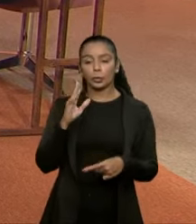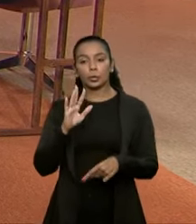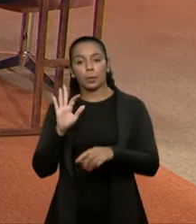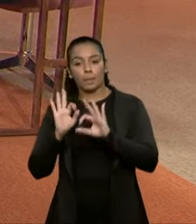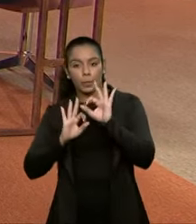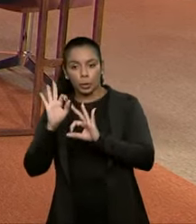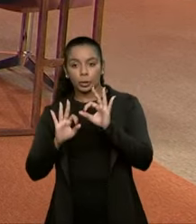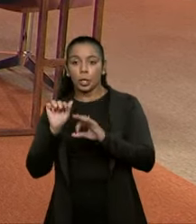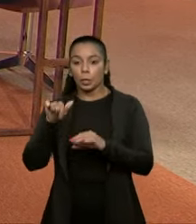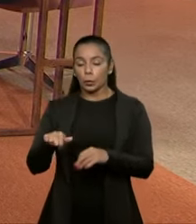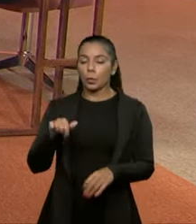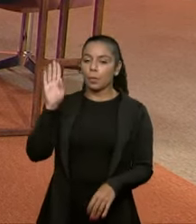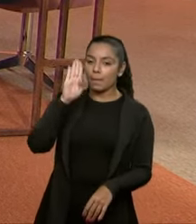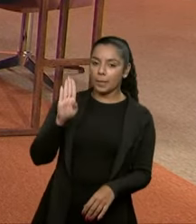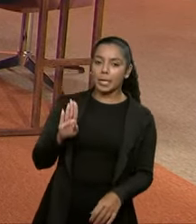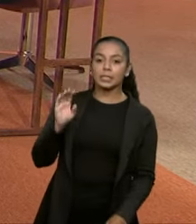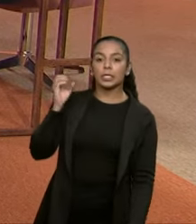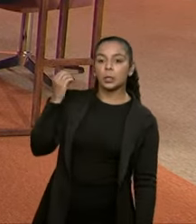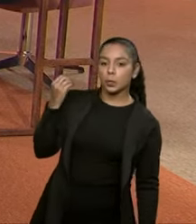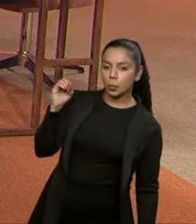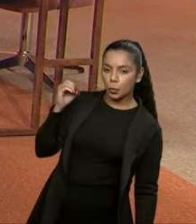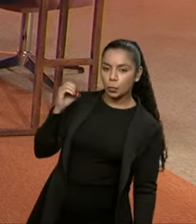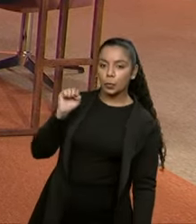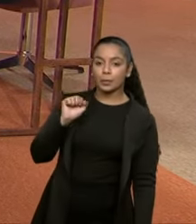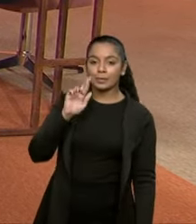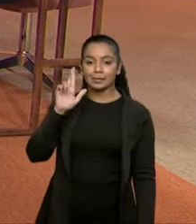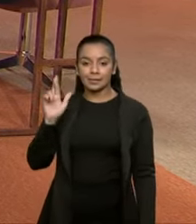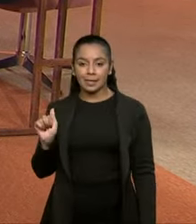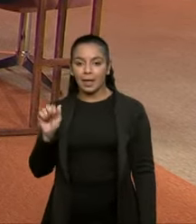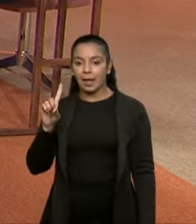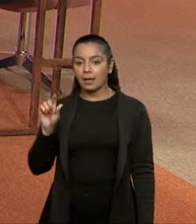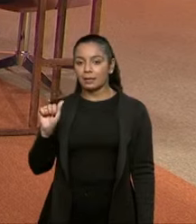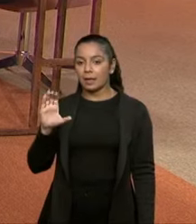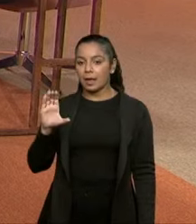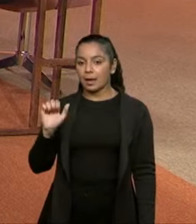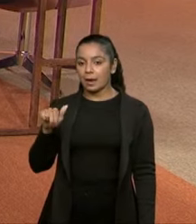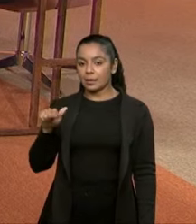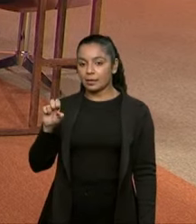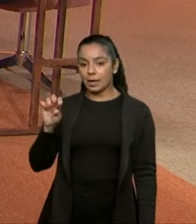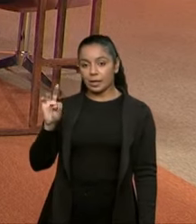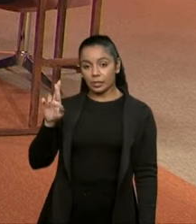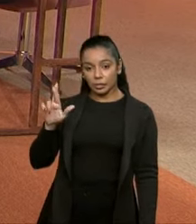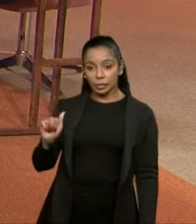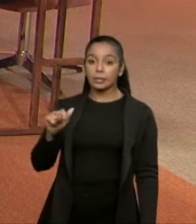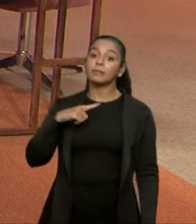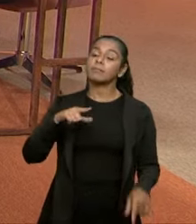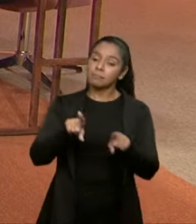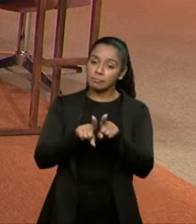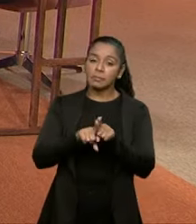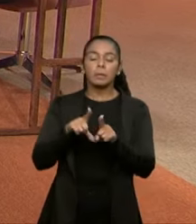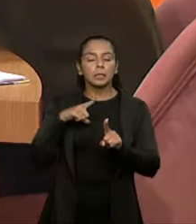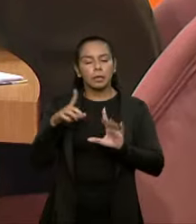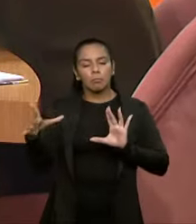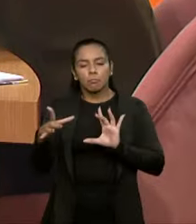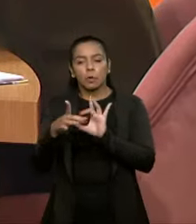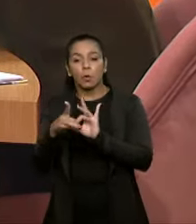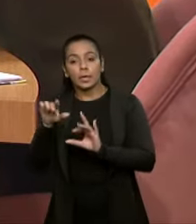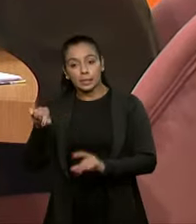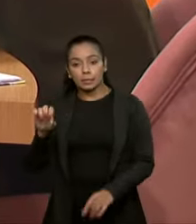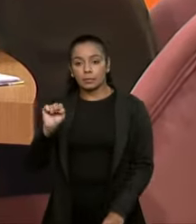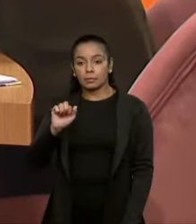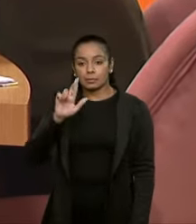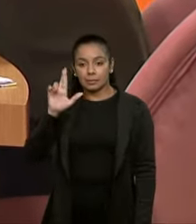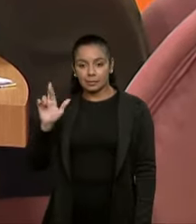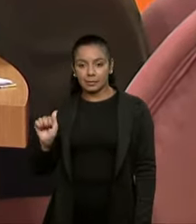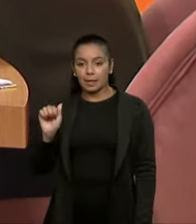eu fiz no Rio Grande do Sul, eu fiz na Serra da Canastra. Eu vou voltar agora, porque eu tenho uma ligação, uma conexão com a Serra da Canastra muito grande. Eu vou voltar para fazer